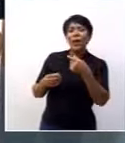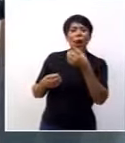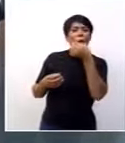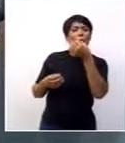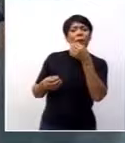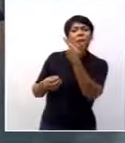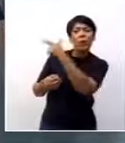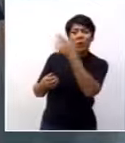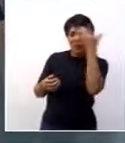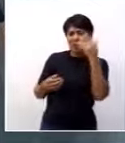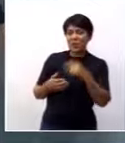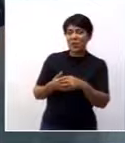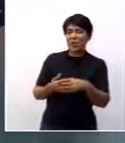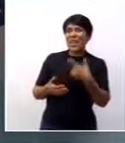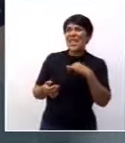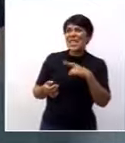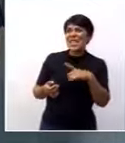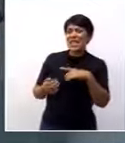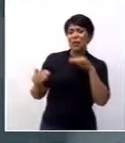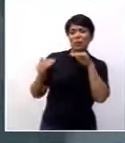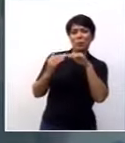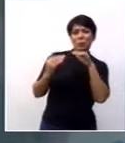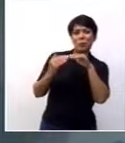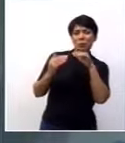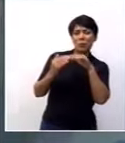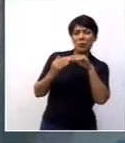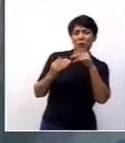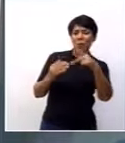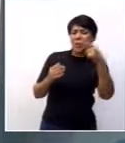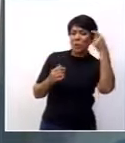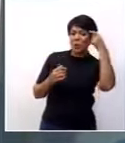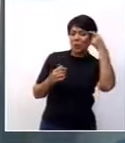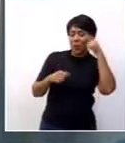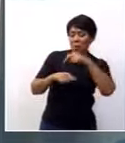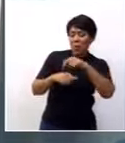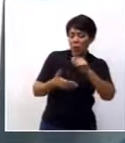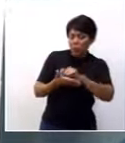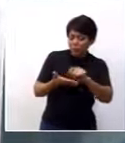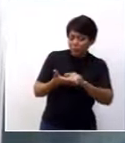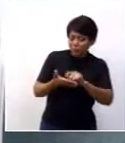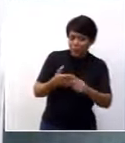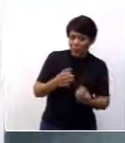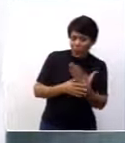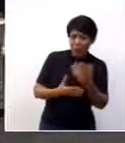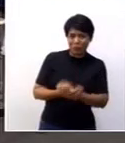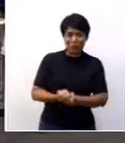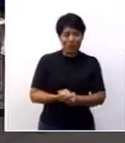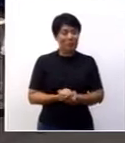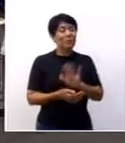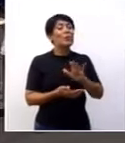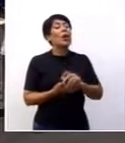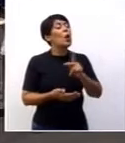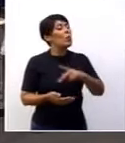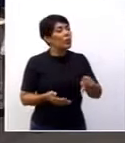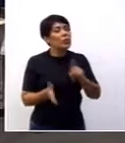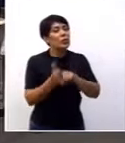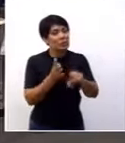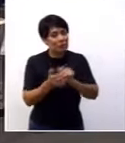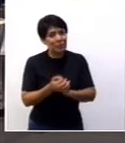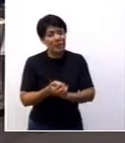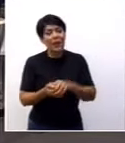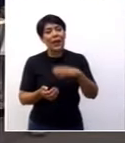ali a expectativa daquilo que você pensou quando estava escrevendo. Tá bom? Professor João, aproveitando,